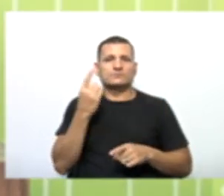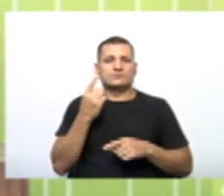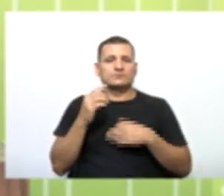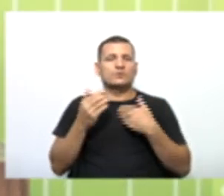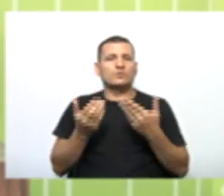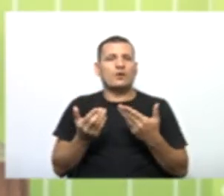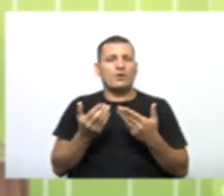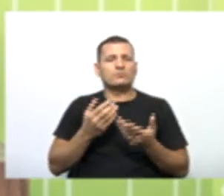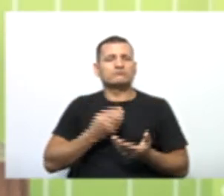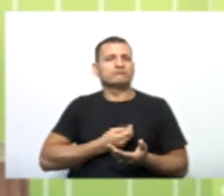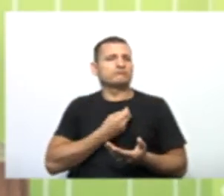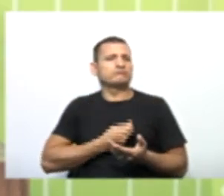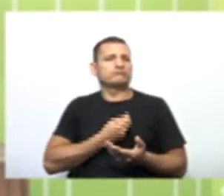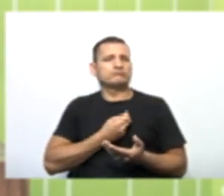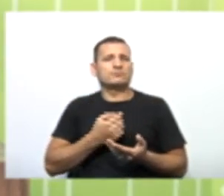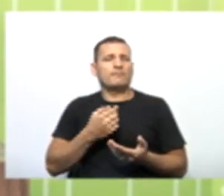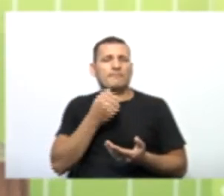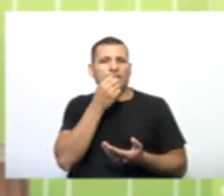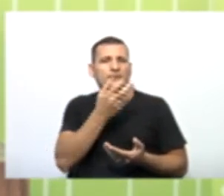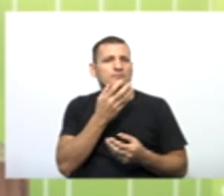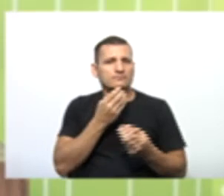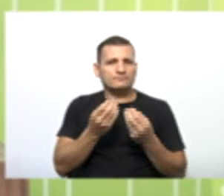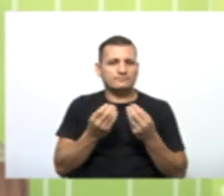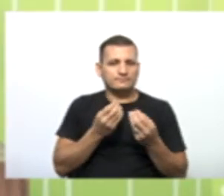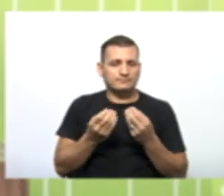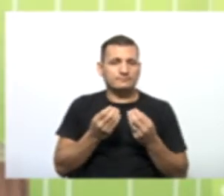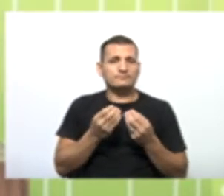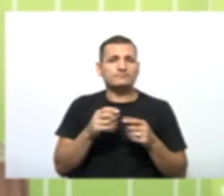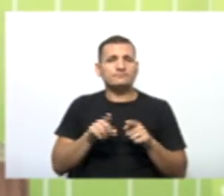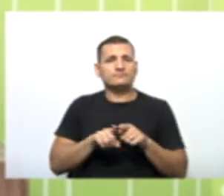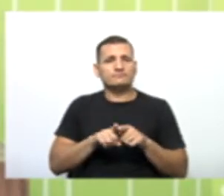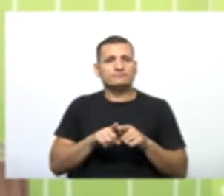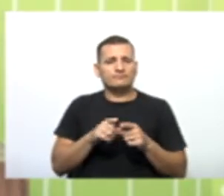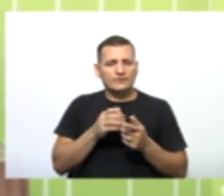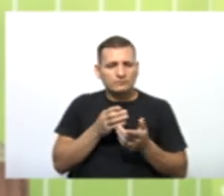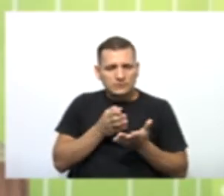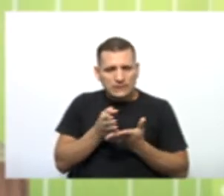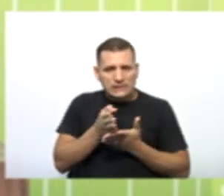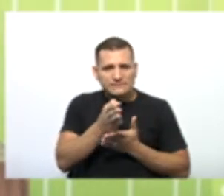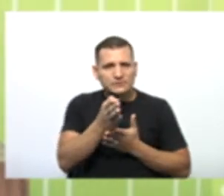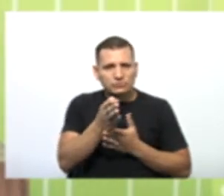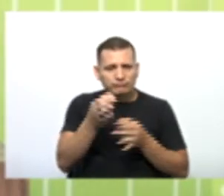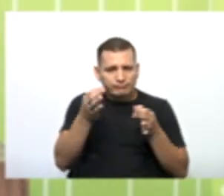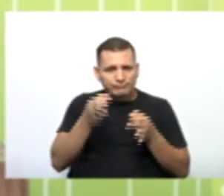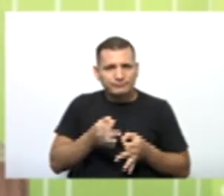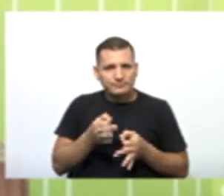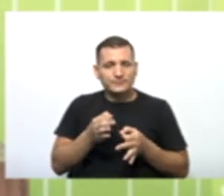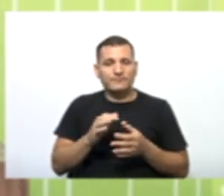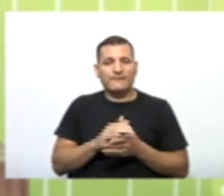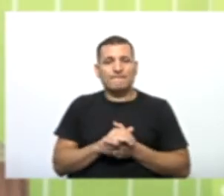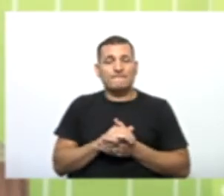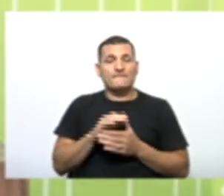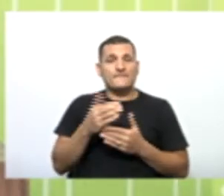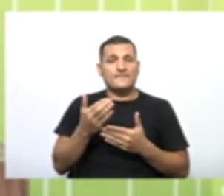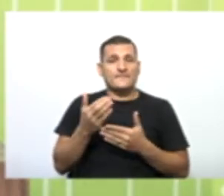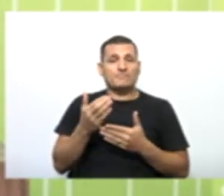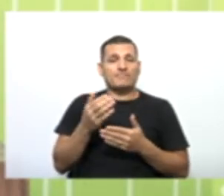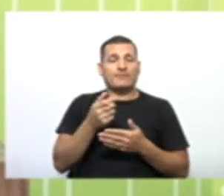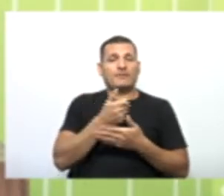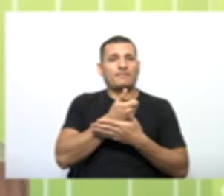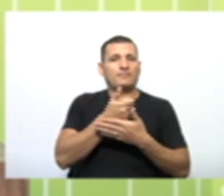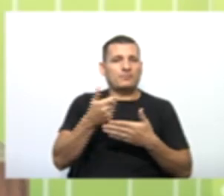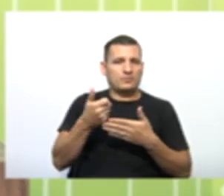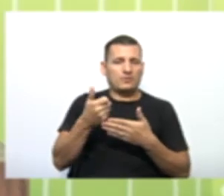qual é o fundamento do bem na nossa vida. E a partir deles, orientar a nossa ação. Então, a ética, a moral para o Sócrates não